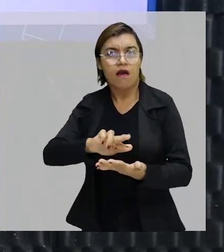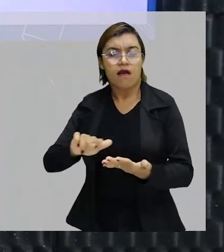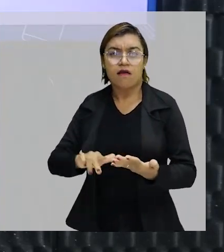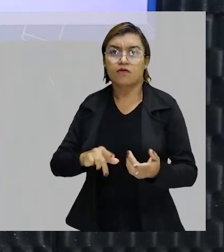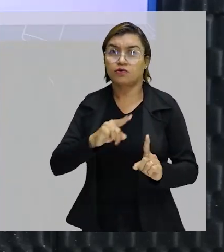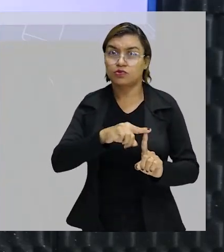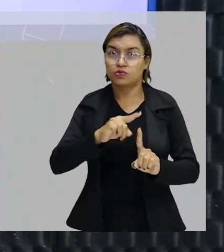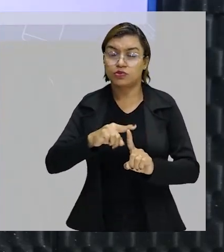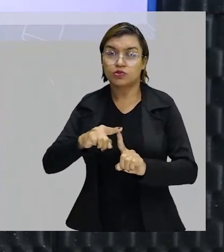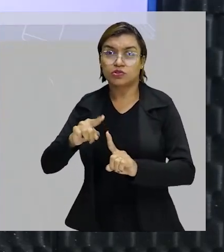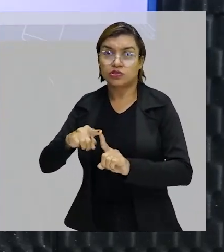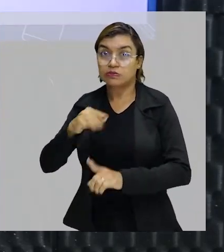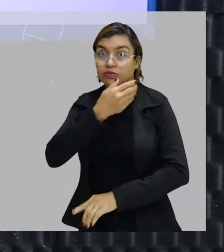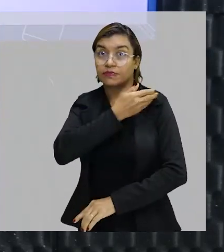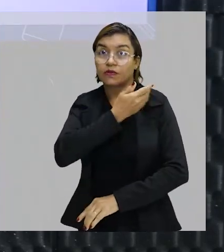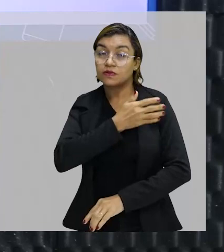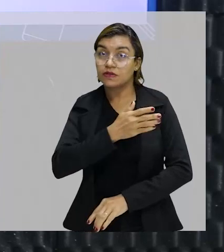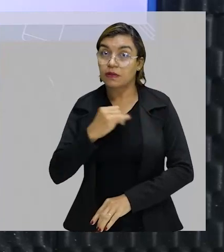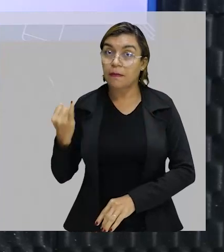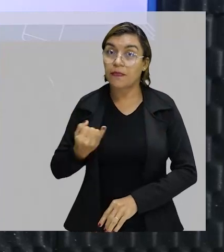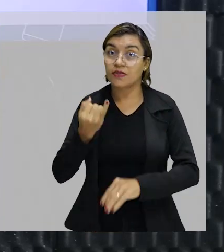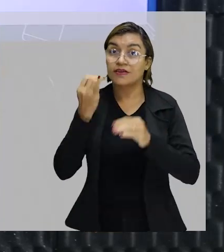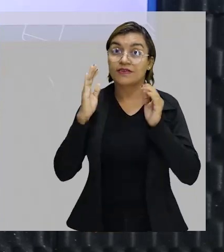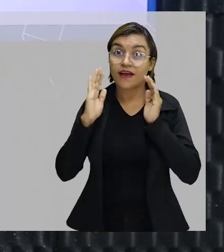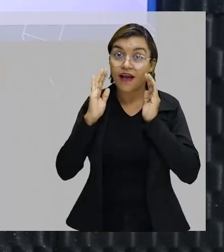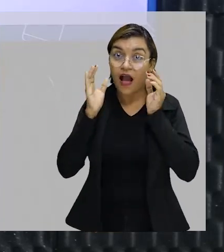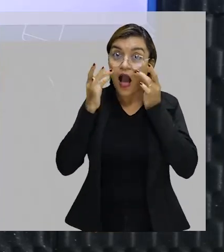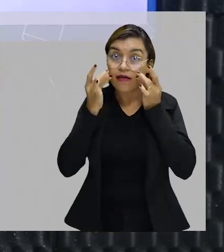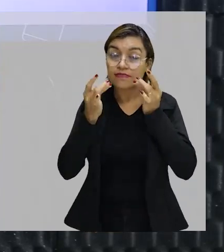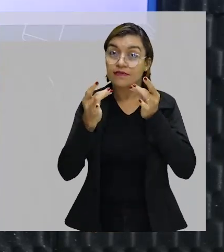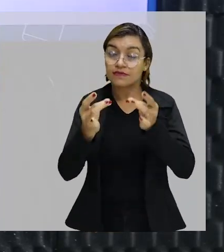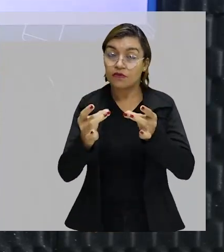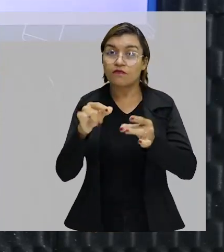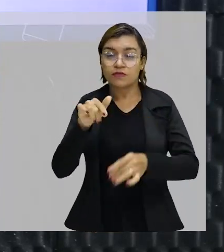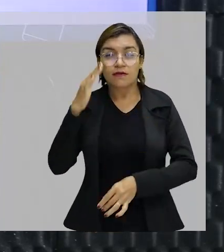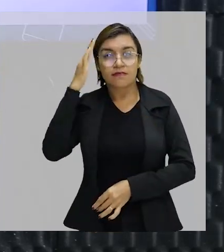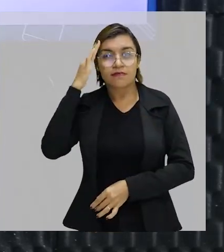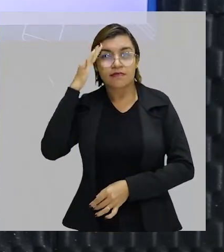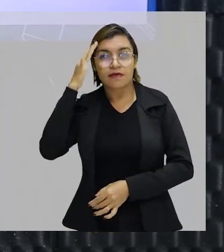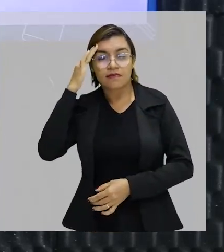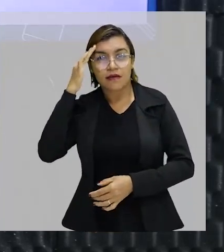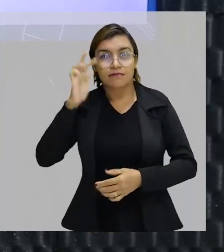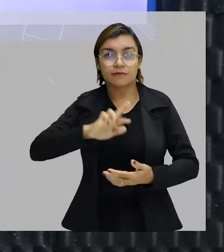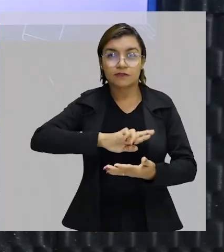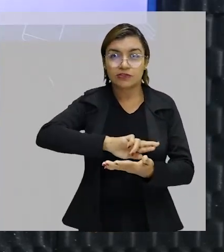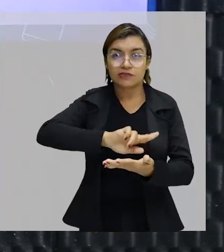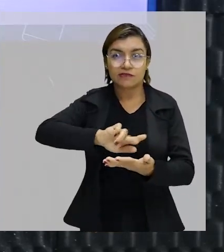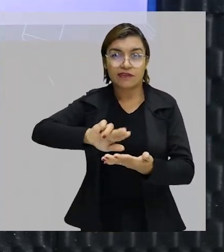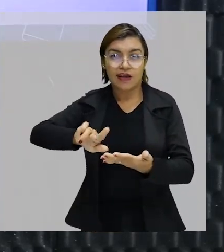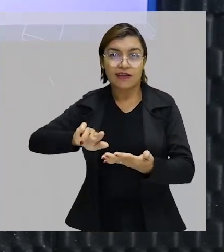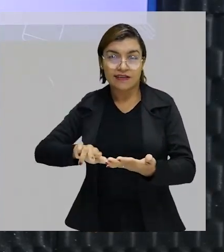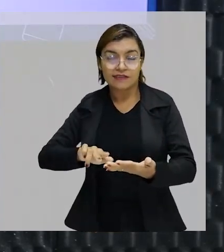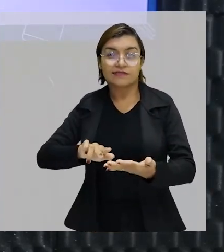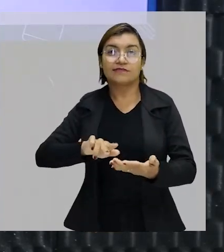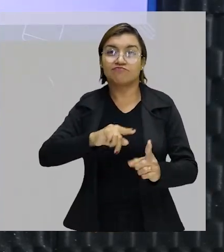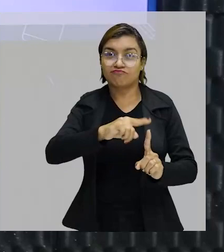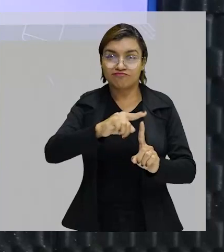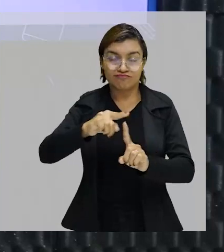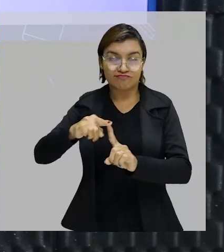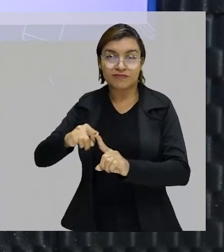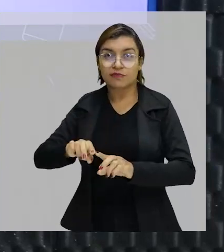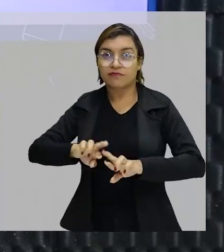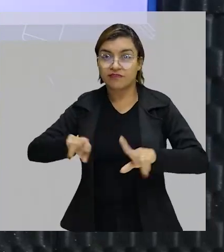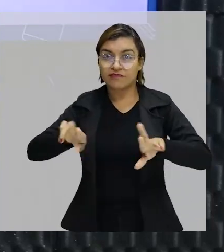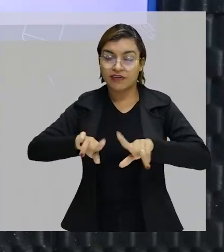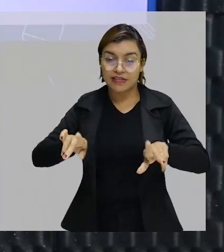espero que você redobre a sua atenção para você poder entender a diferença de cada um desses tipos. Combinado? Então vamos começar a